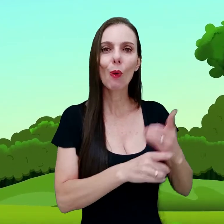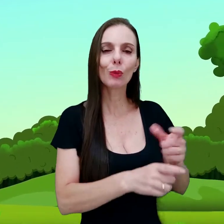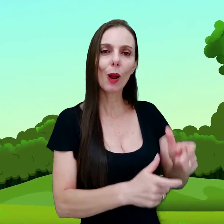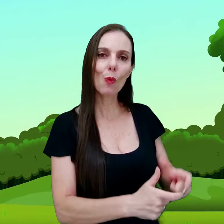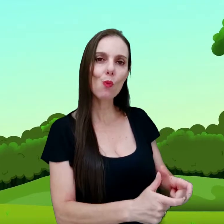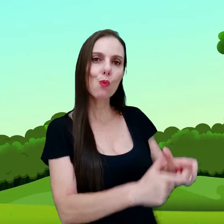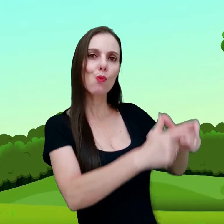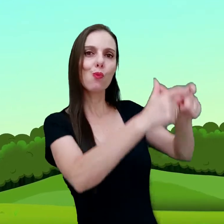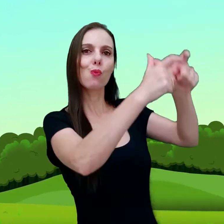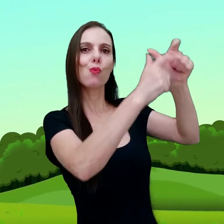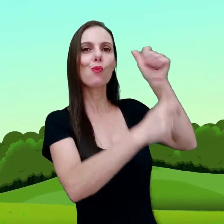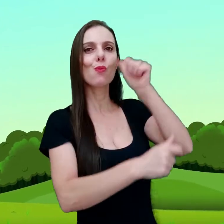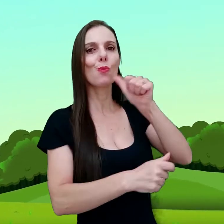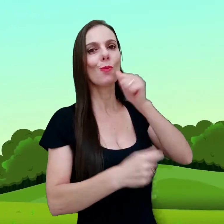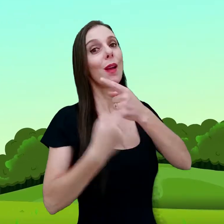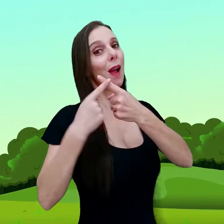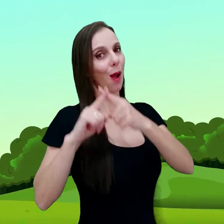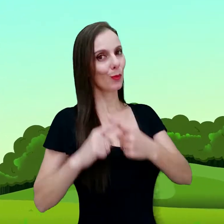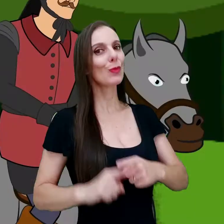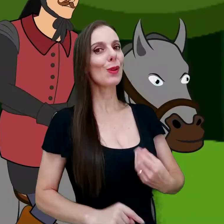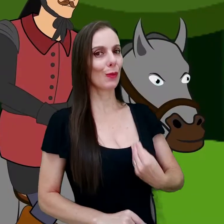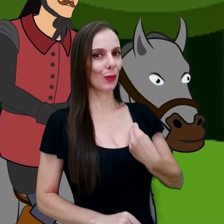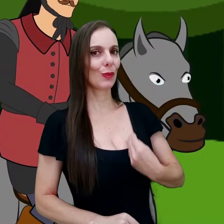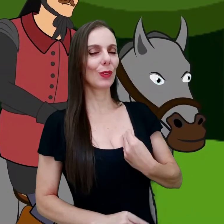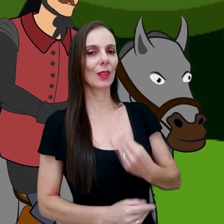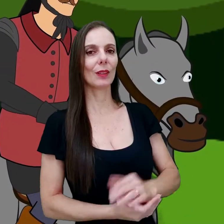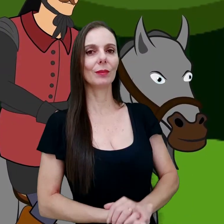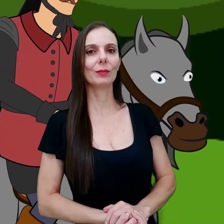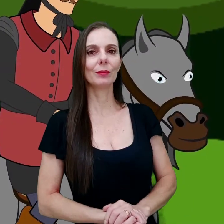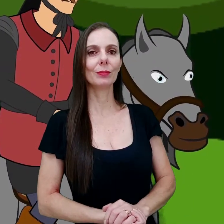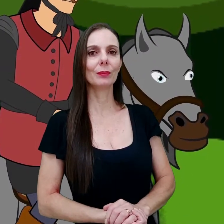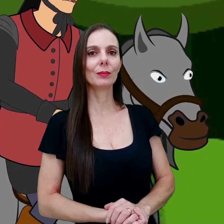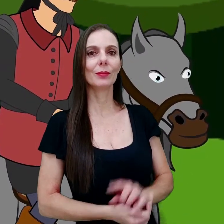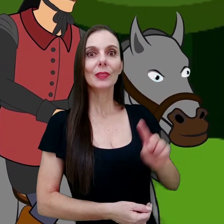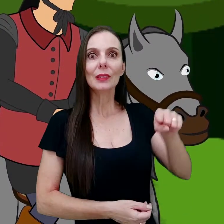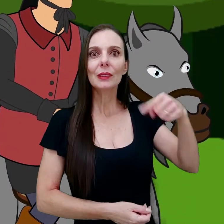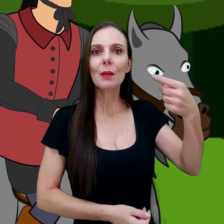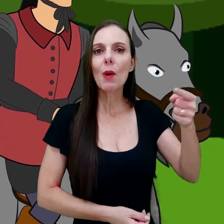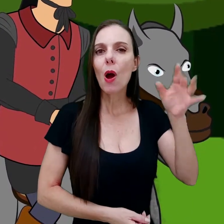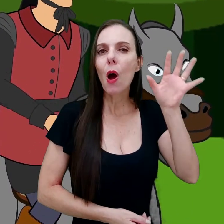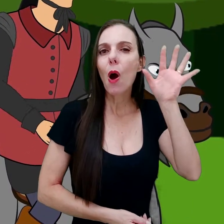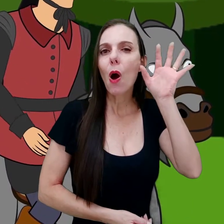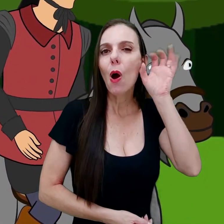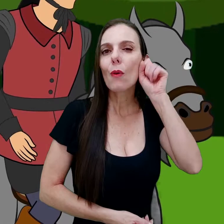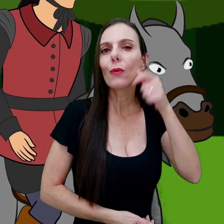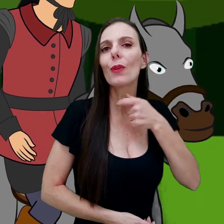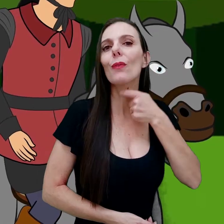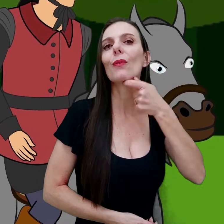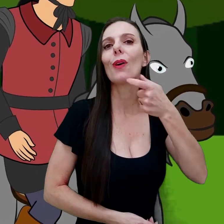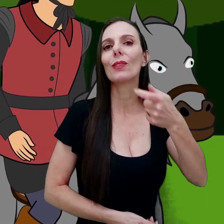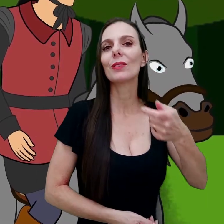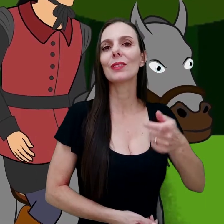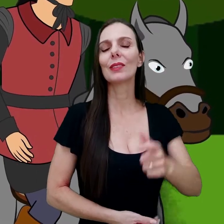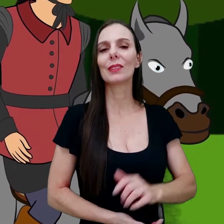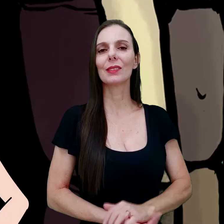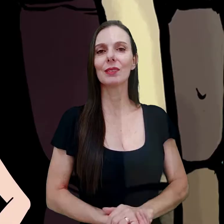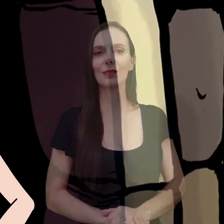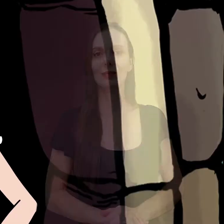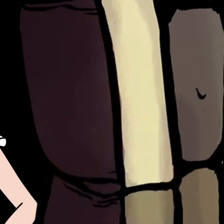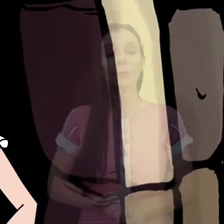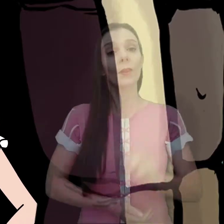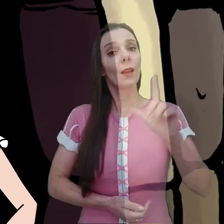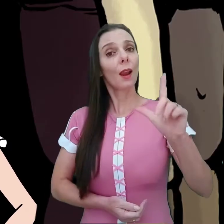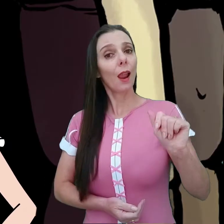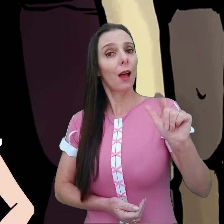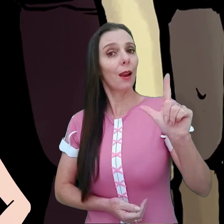encontraram a torre onde Rapunzel vivia. E mais tarde, ouviram a sua voz. La